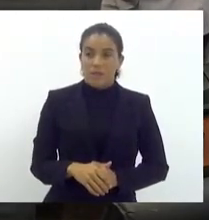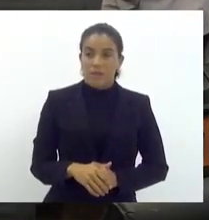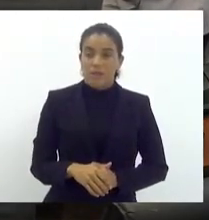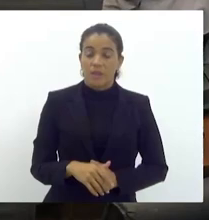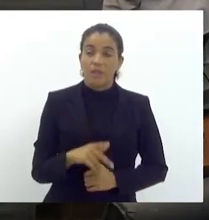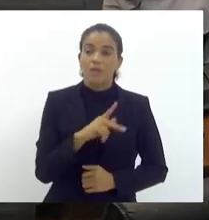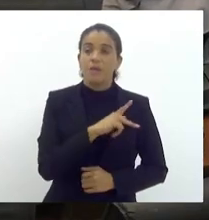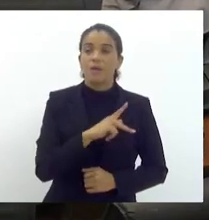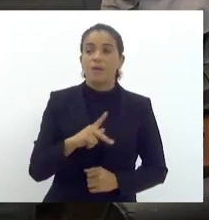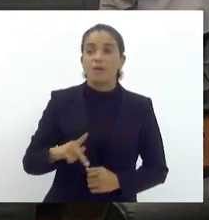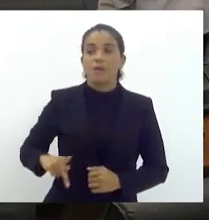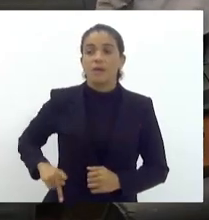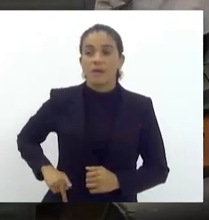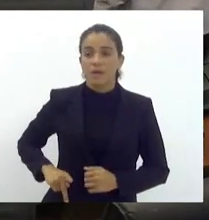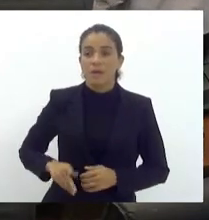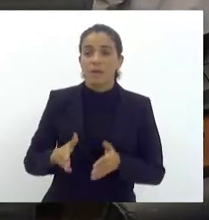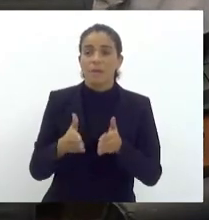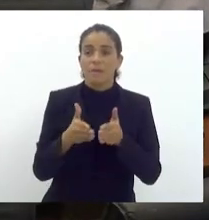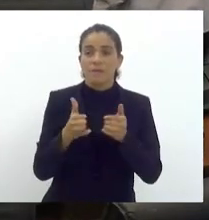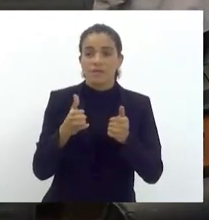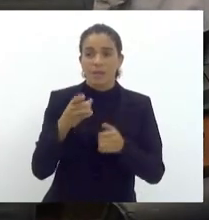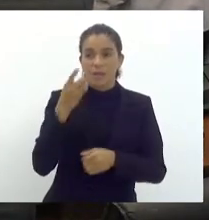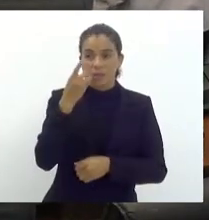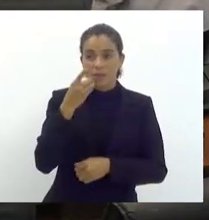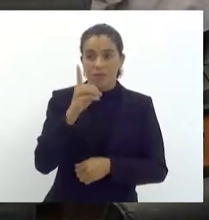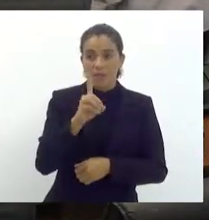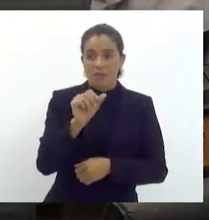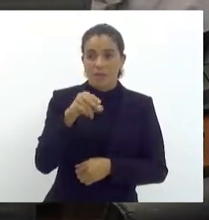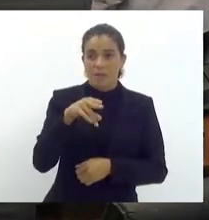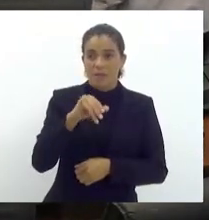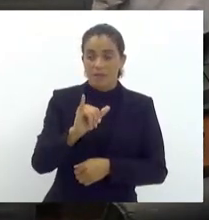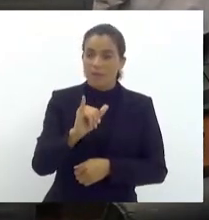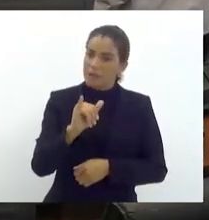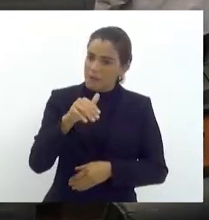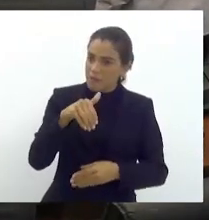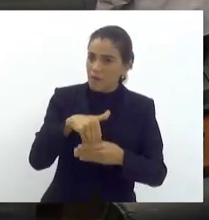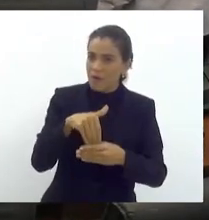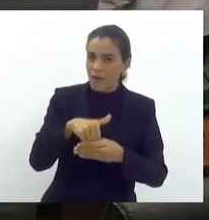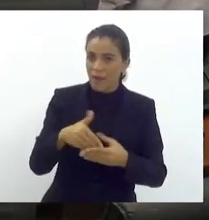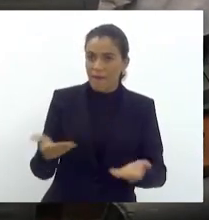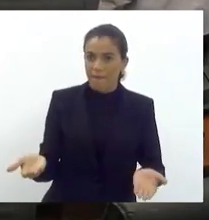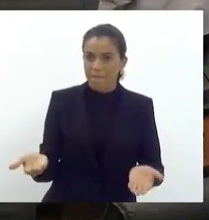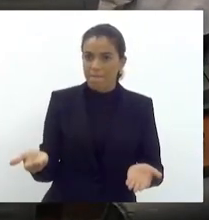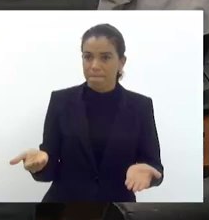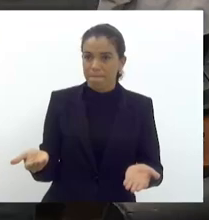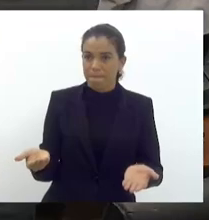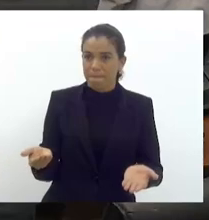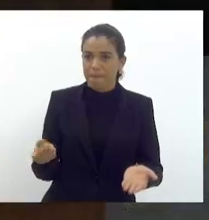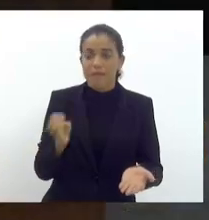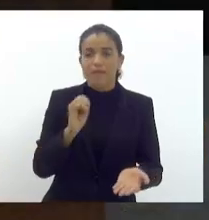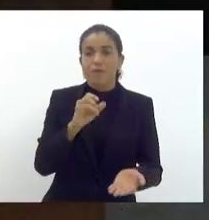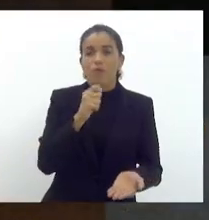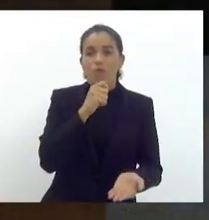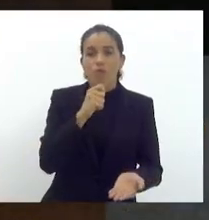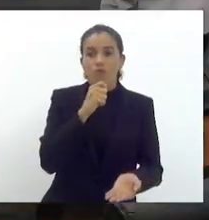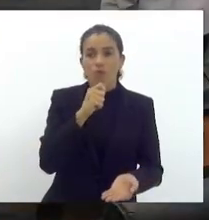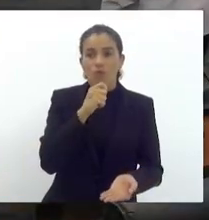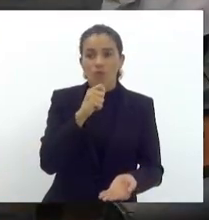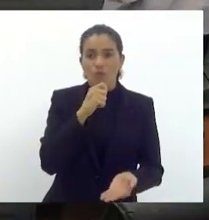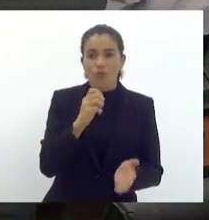Presidente só para pedir a deputada Dani Monteiro para votar deputada porque senão não vai registrar o voto